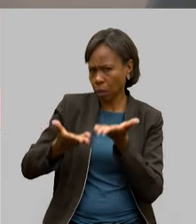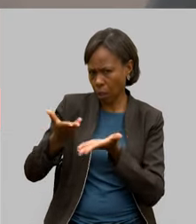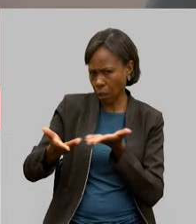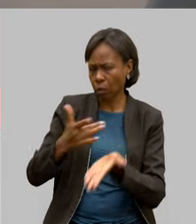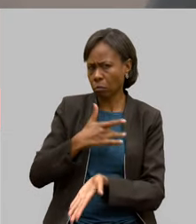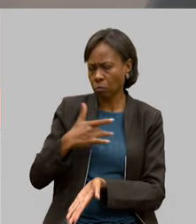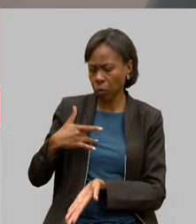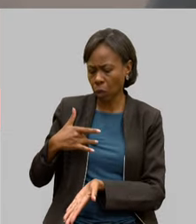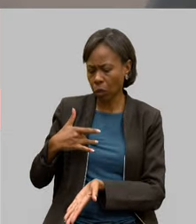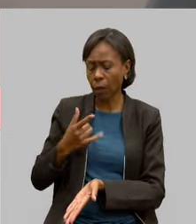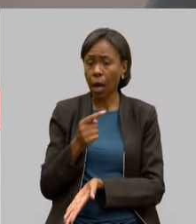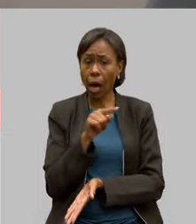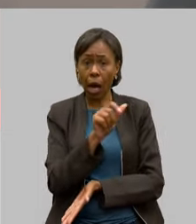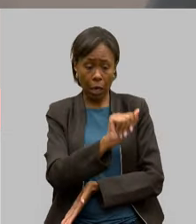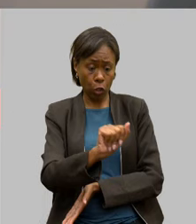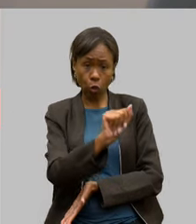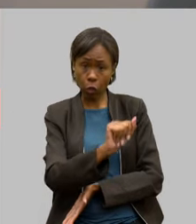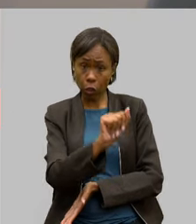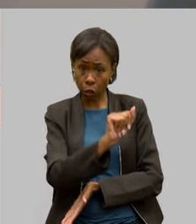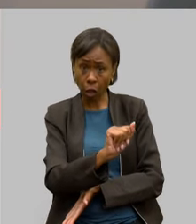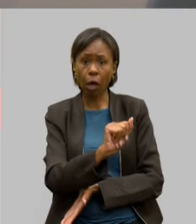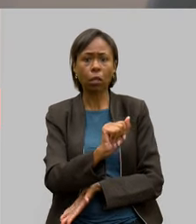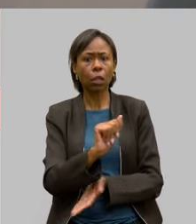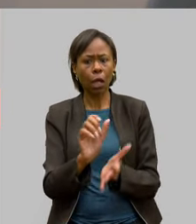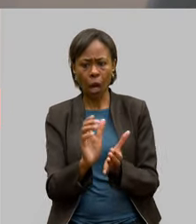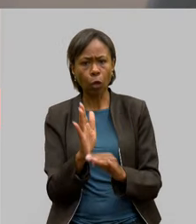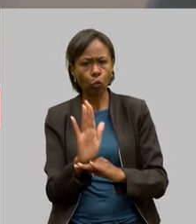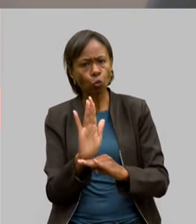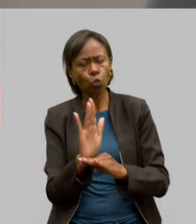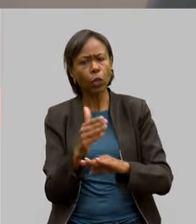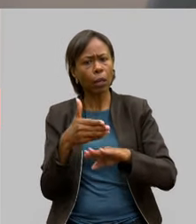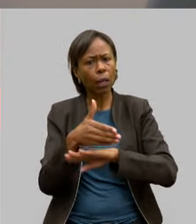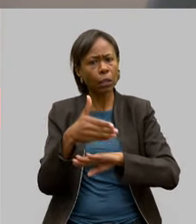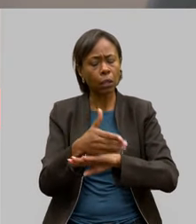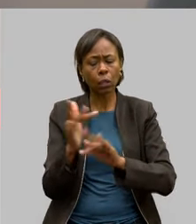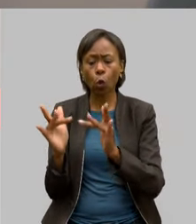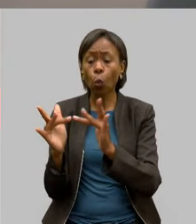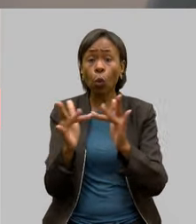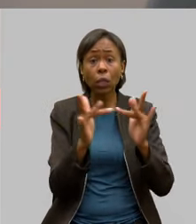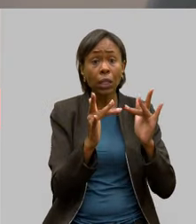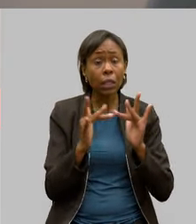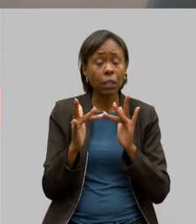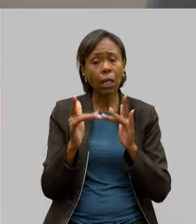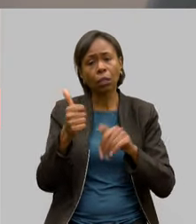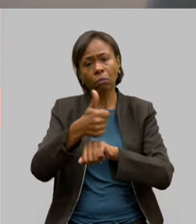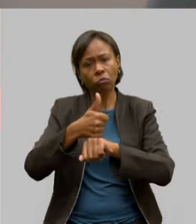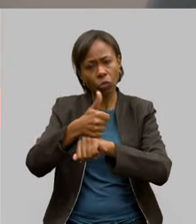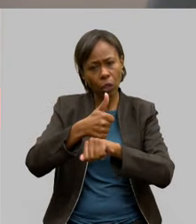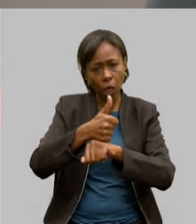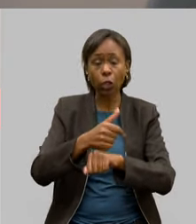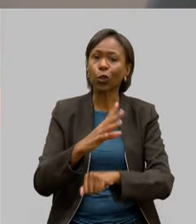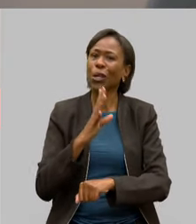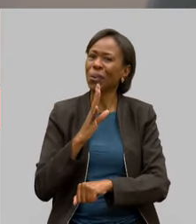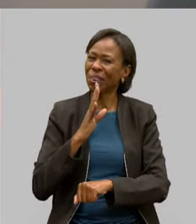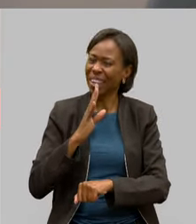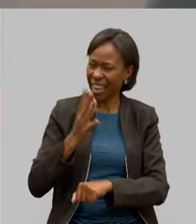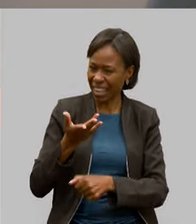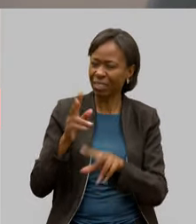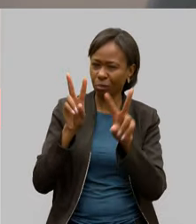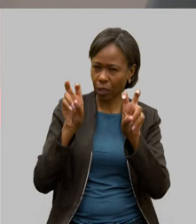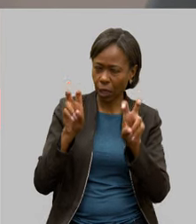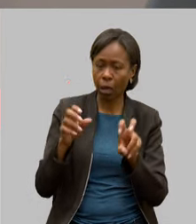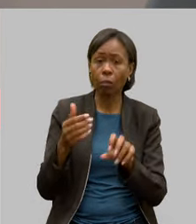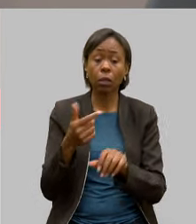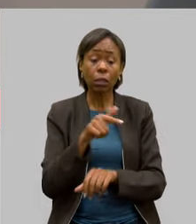eh contato com profissionais que têm conhecimento sobre o tema e as associações elas